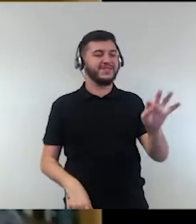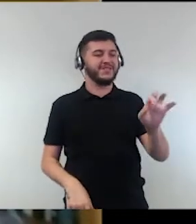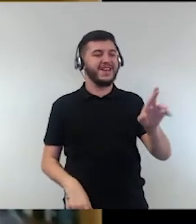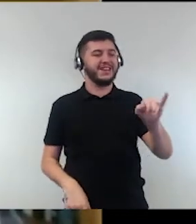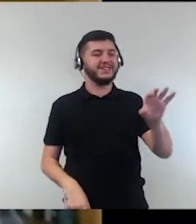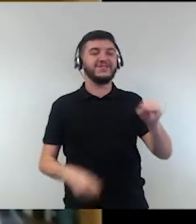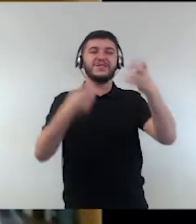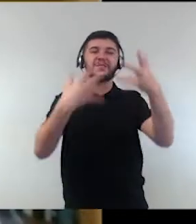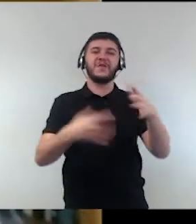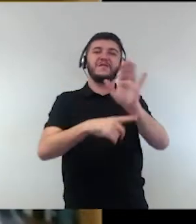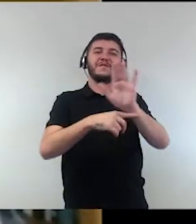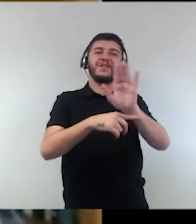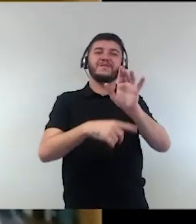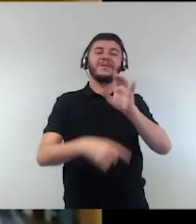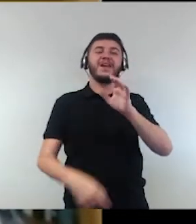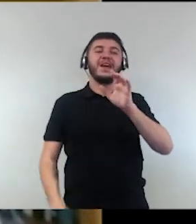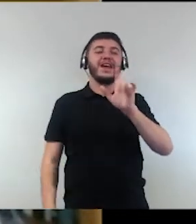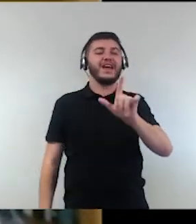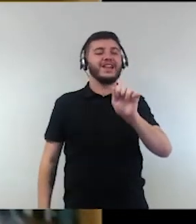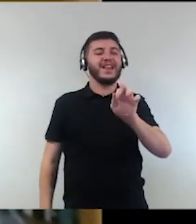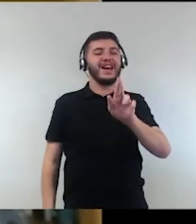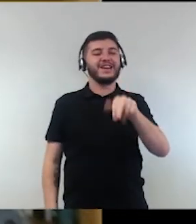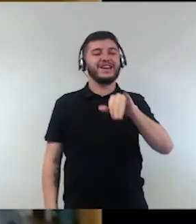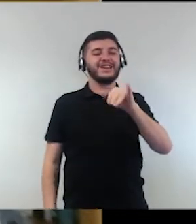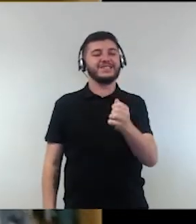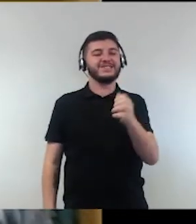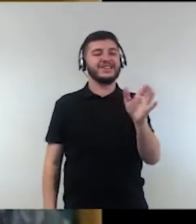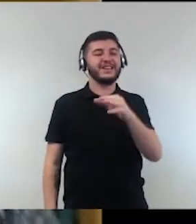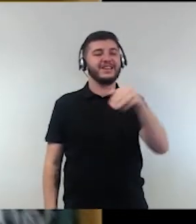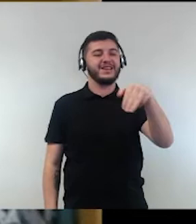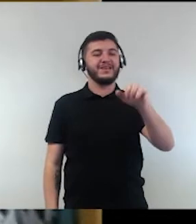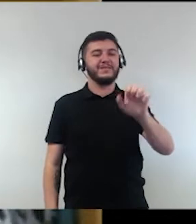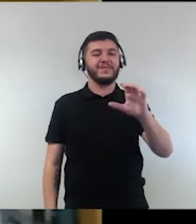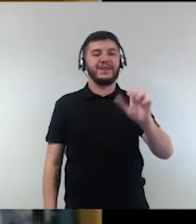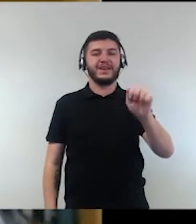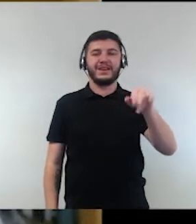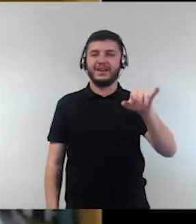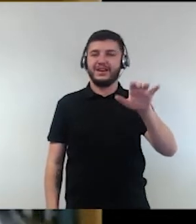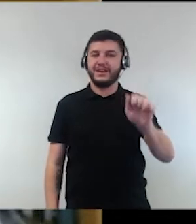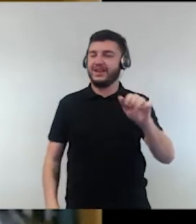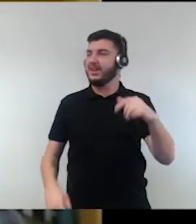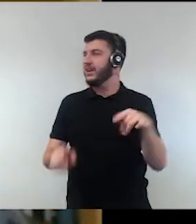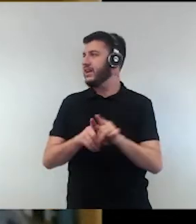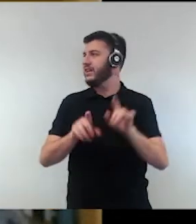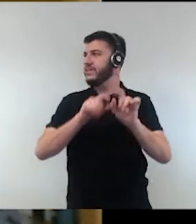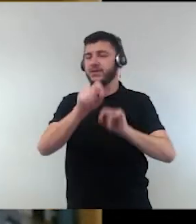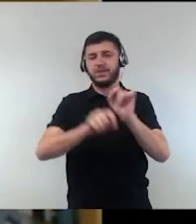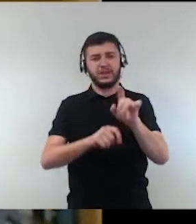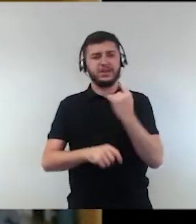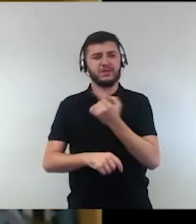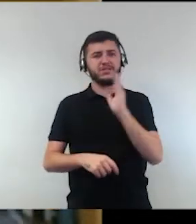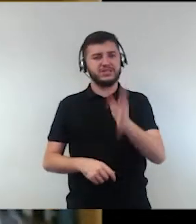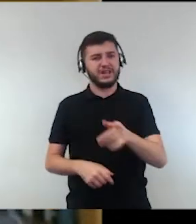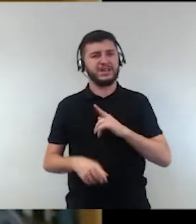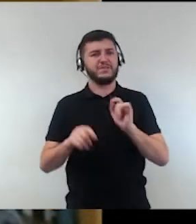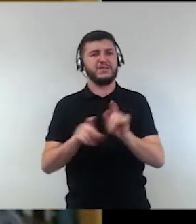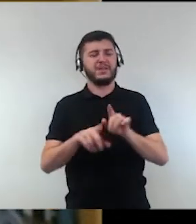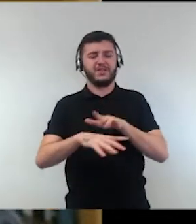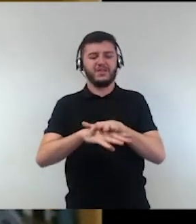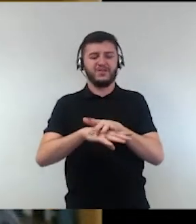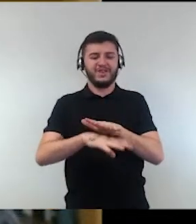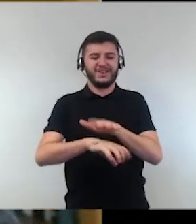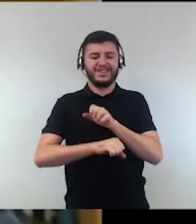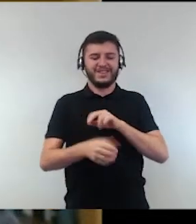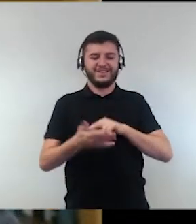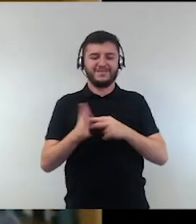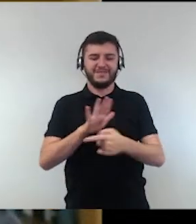que nós sejamos atingidos pela doença do esquecimento e que nos seja sonegado o